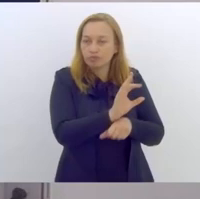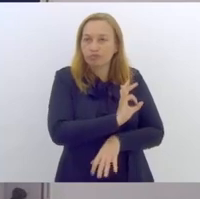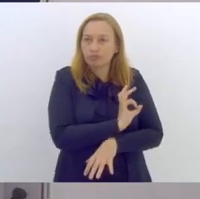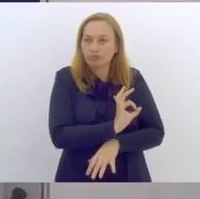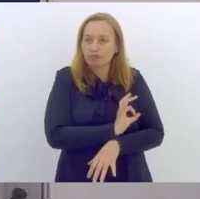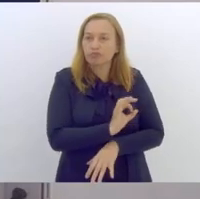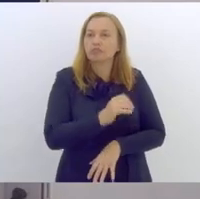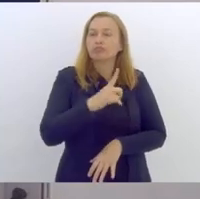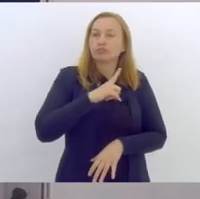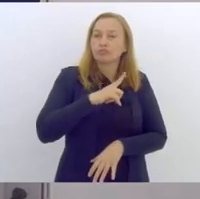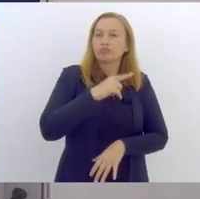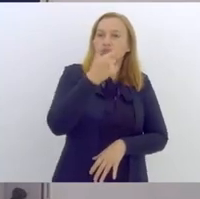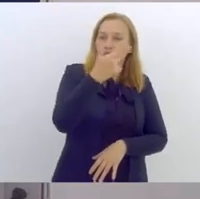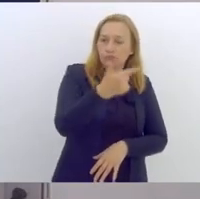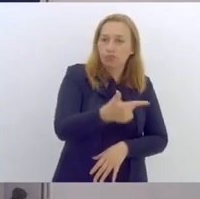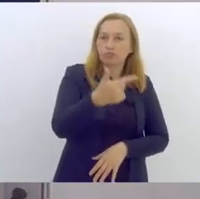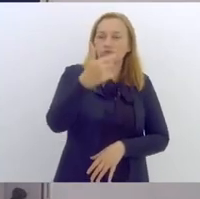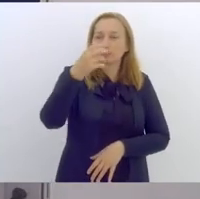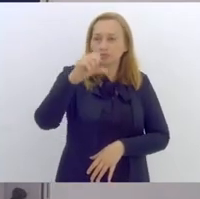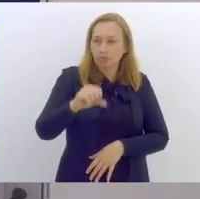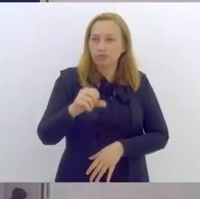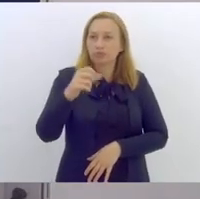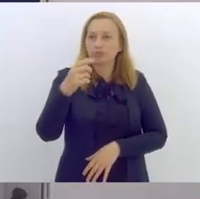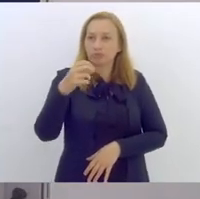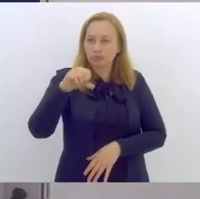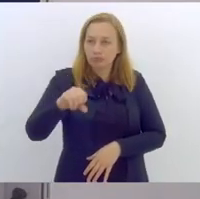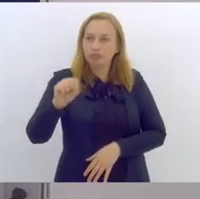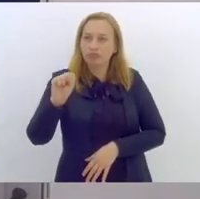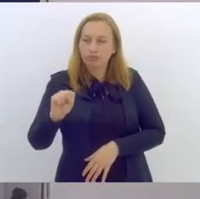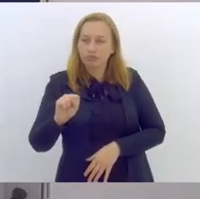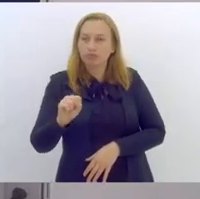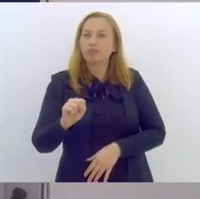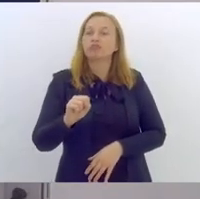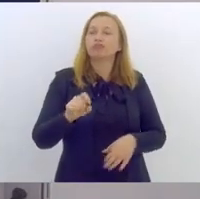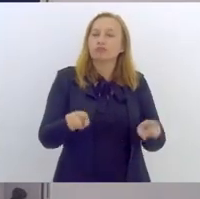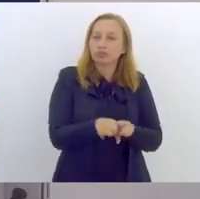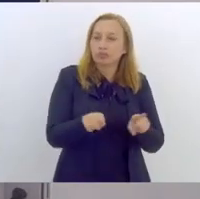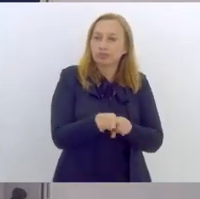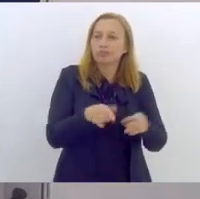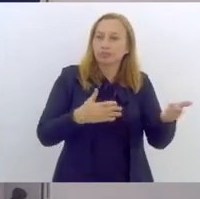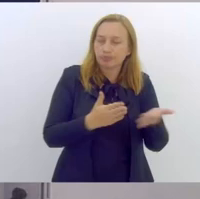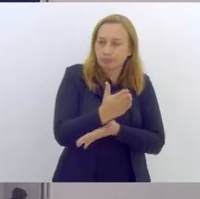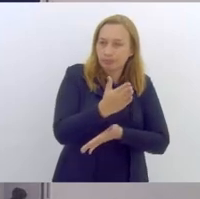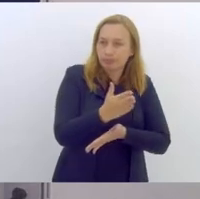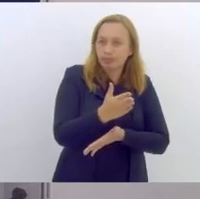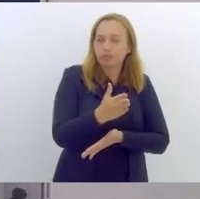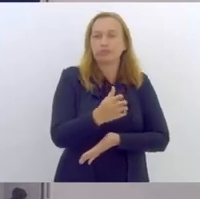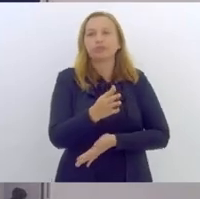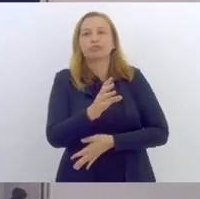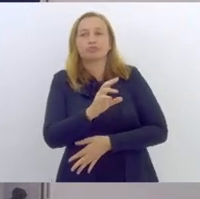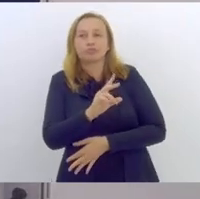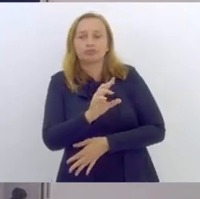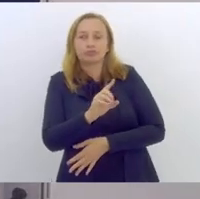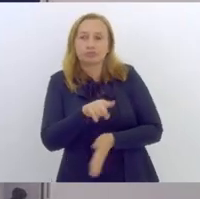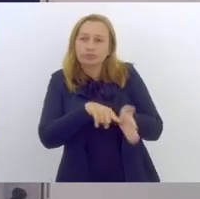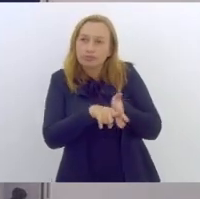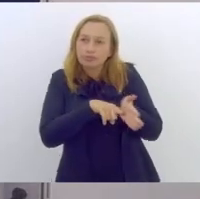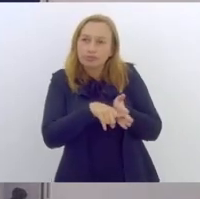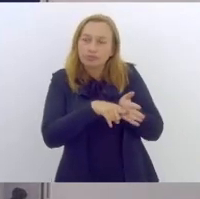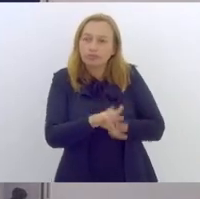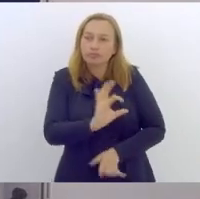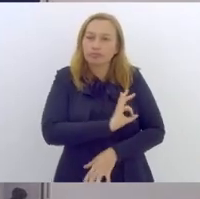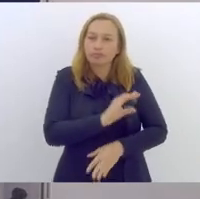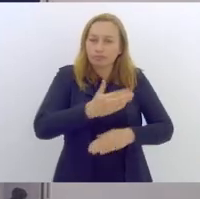2.298 também aprovados em inspetor e esses também aprovados em inspetor eles estão mais